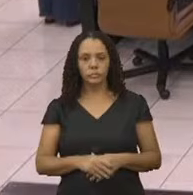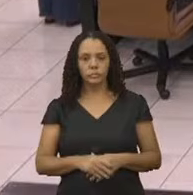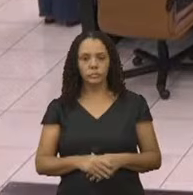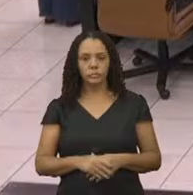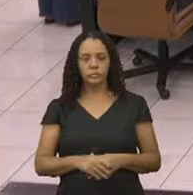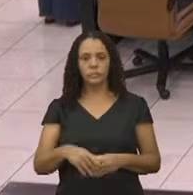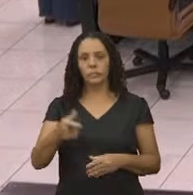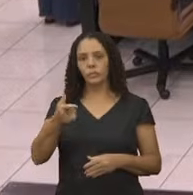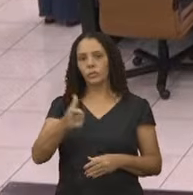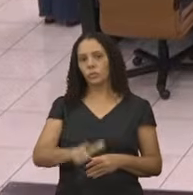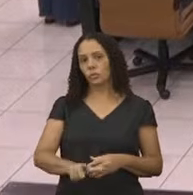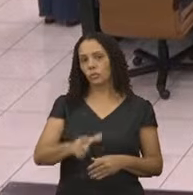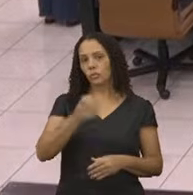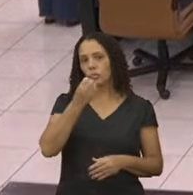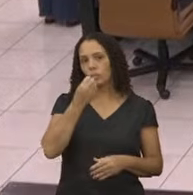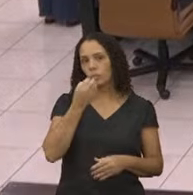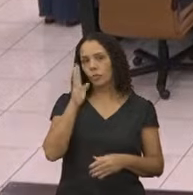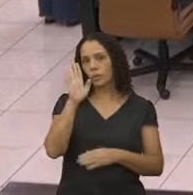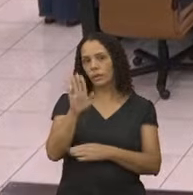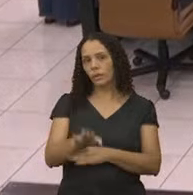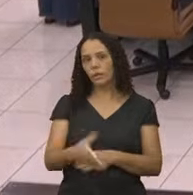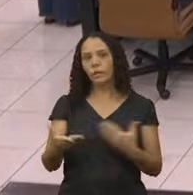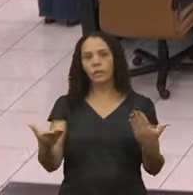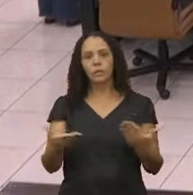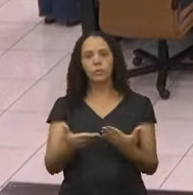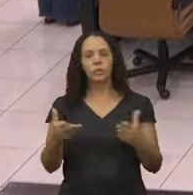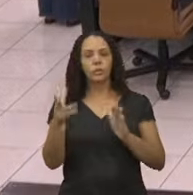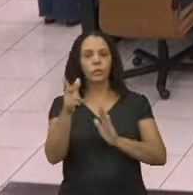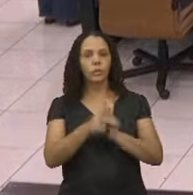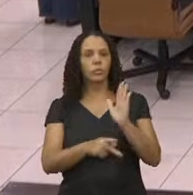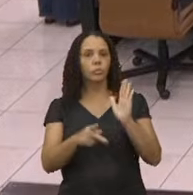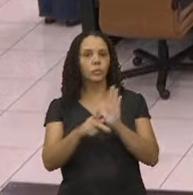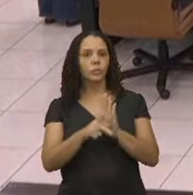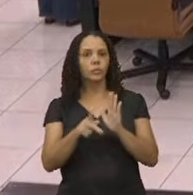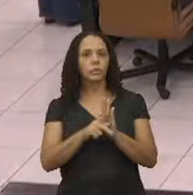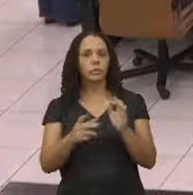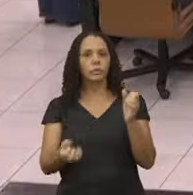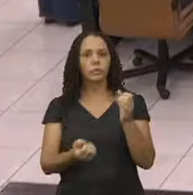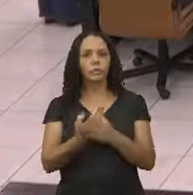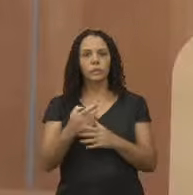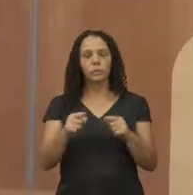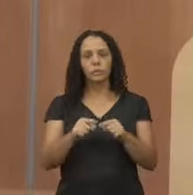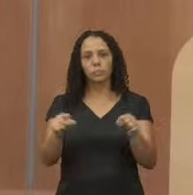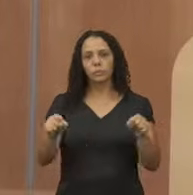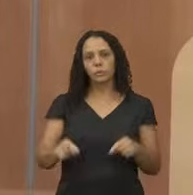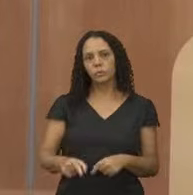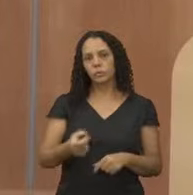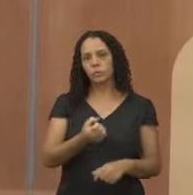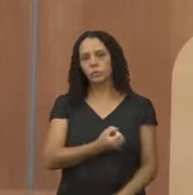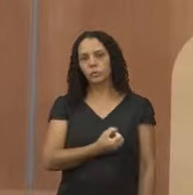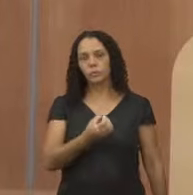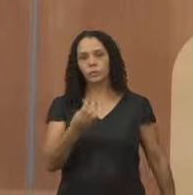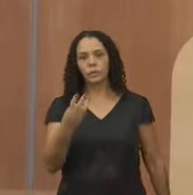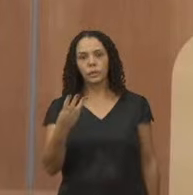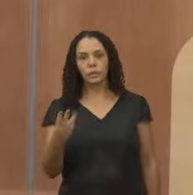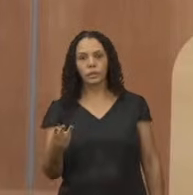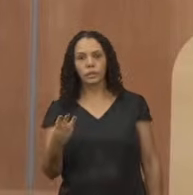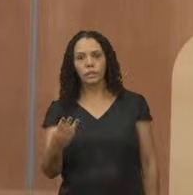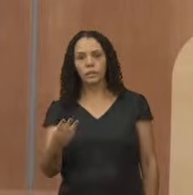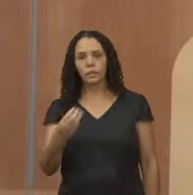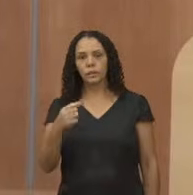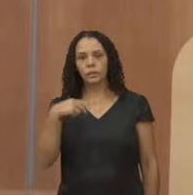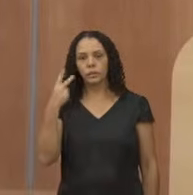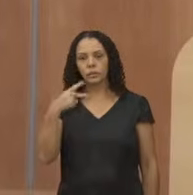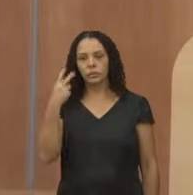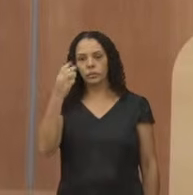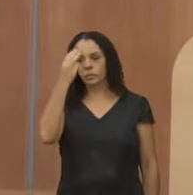Mais uma vez, boa tarde. Agora, defesa um projeto elaborado pelo Gabinete 3, Gabinete da vereadora Maria